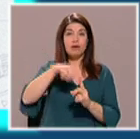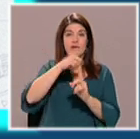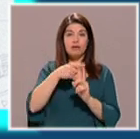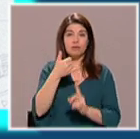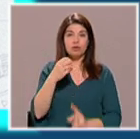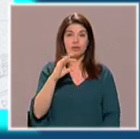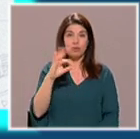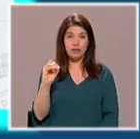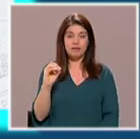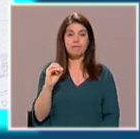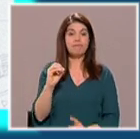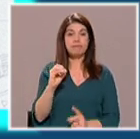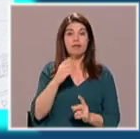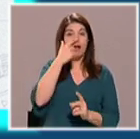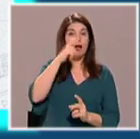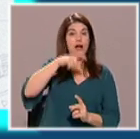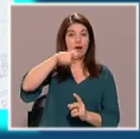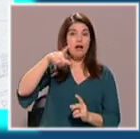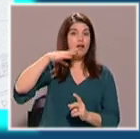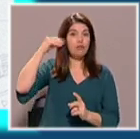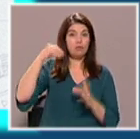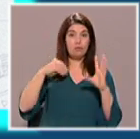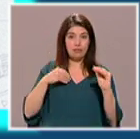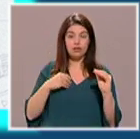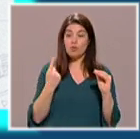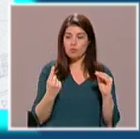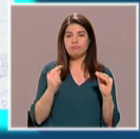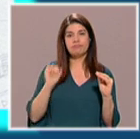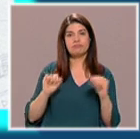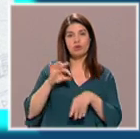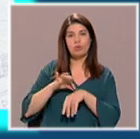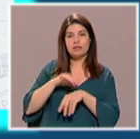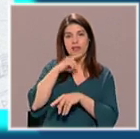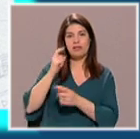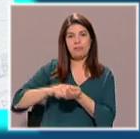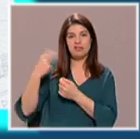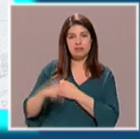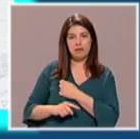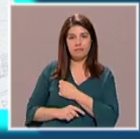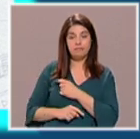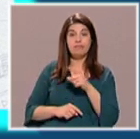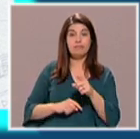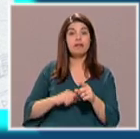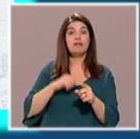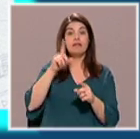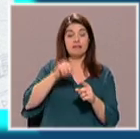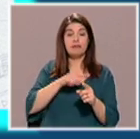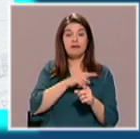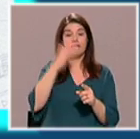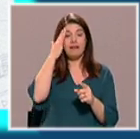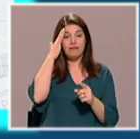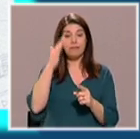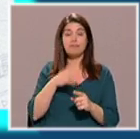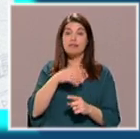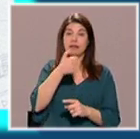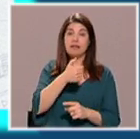2040, 1 em cada 10 adultos terá diabetes. Nesse mesmo estudo, cerca de